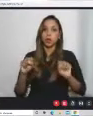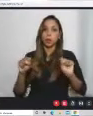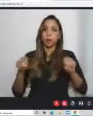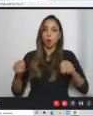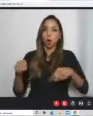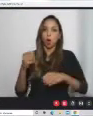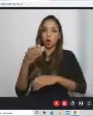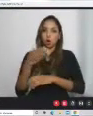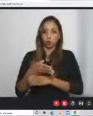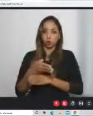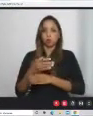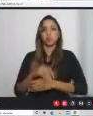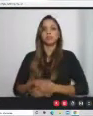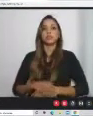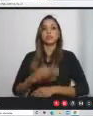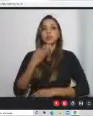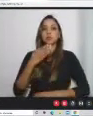Indicação